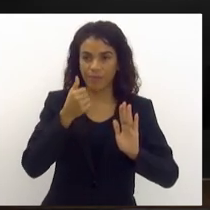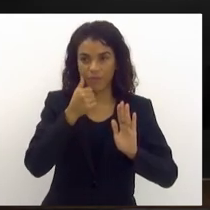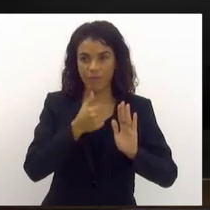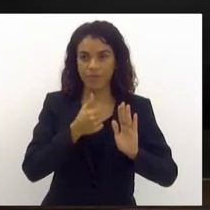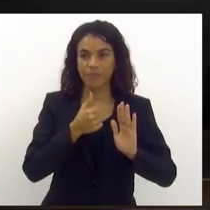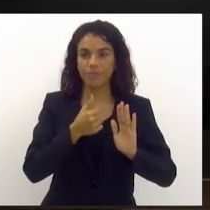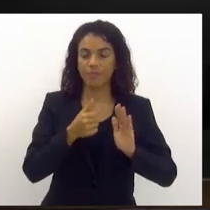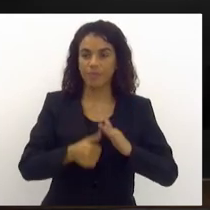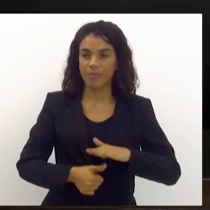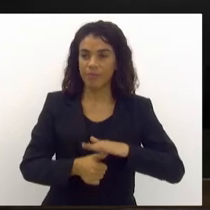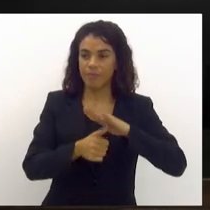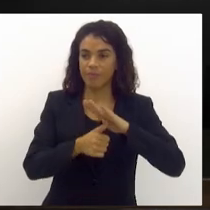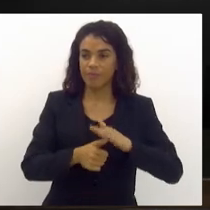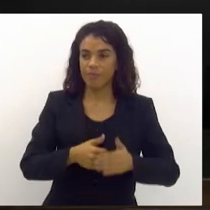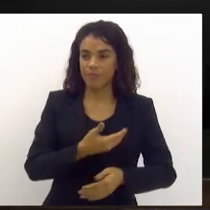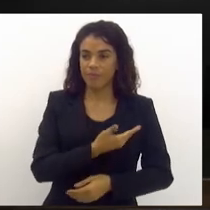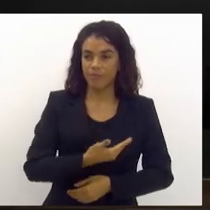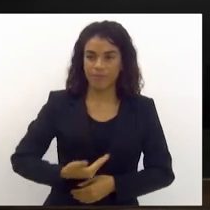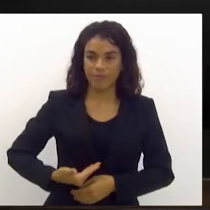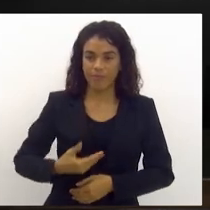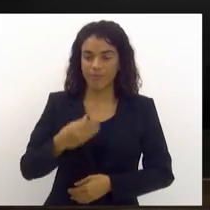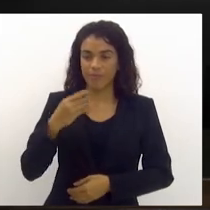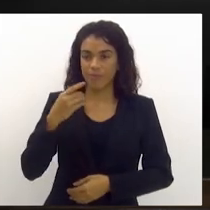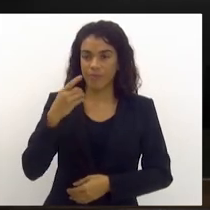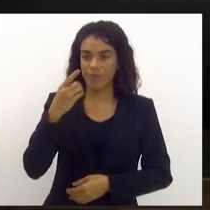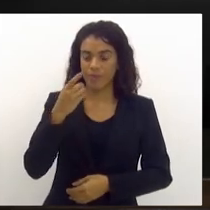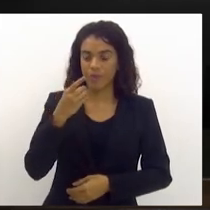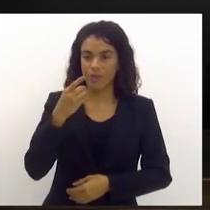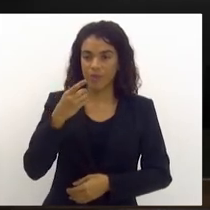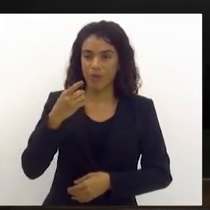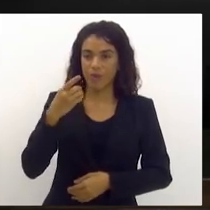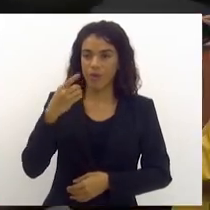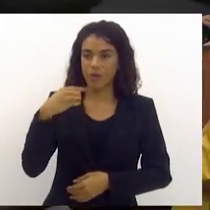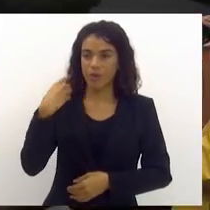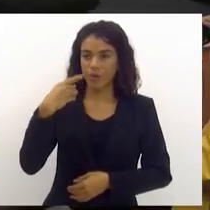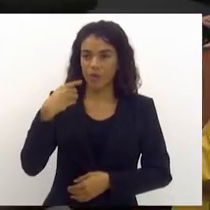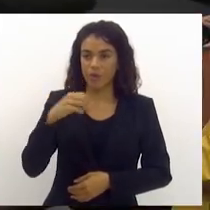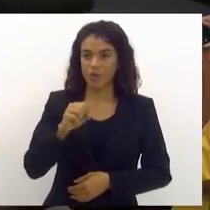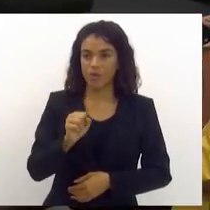pela liderança do governo, deputado doutor Serginho.